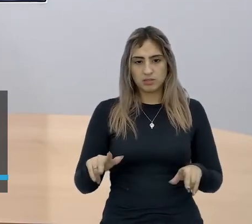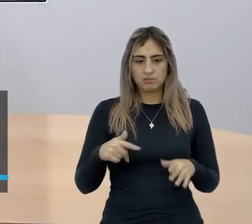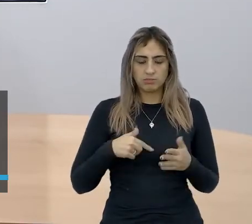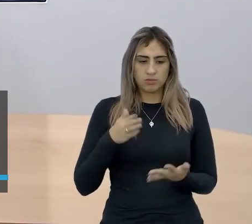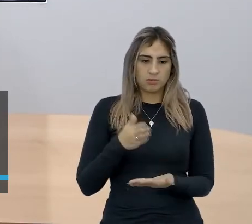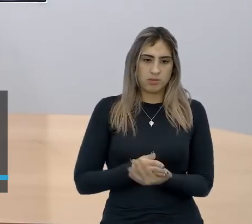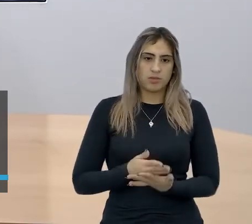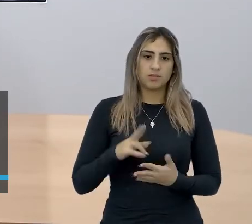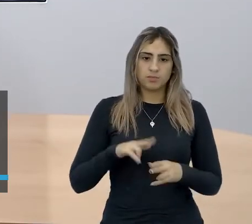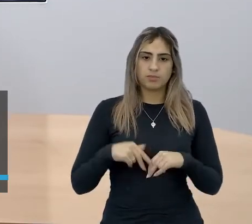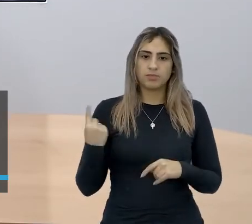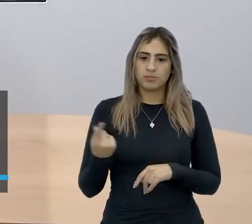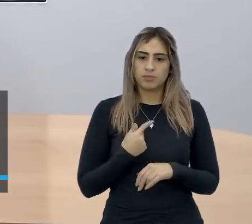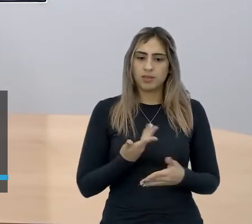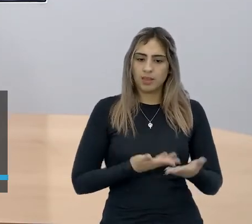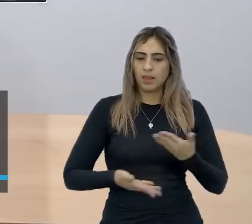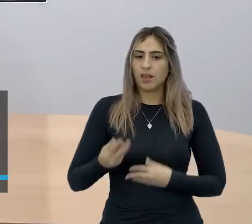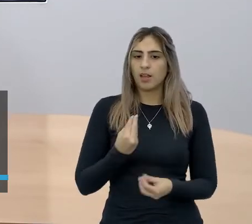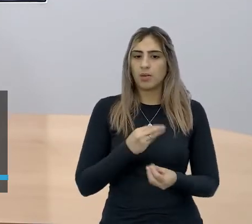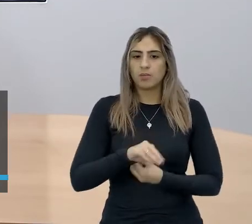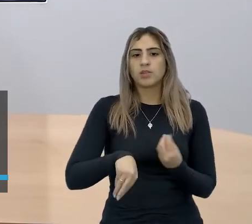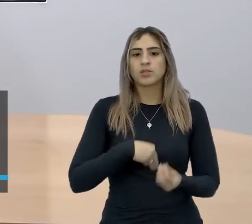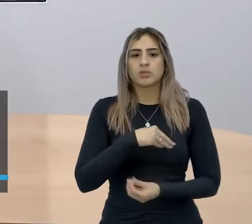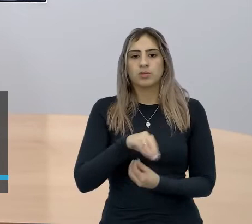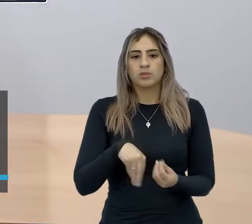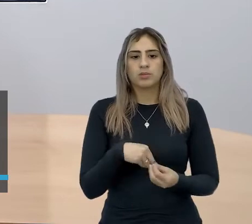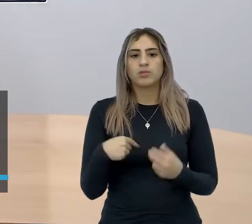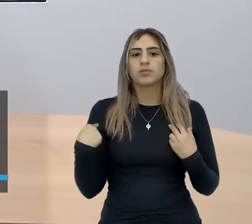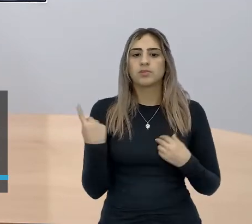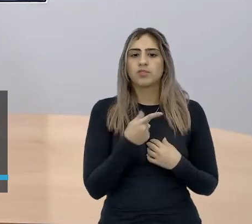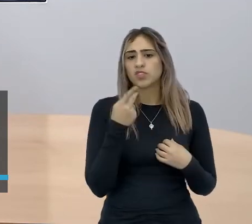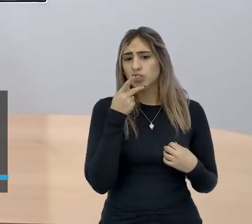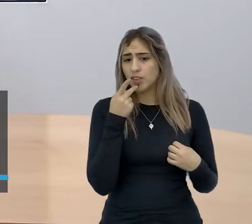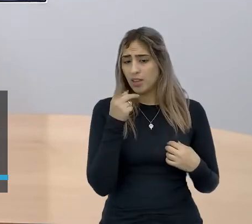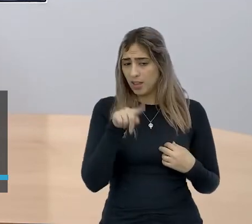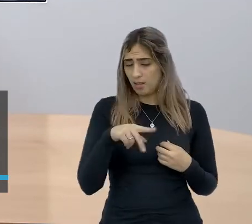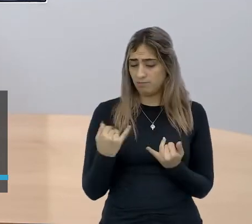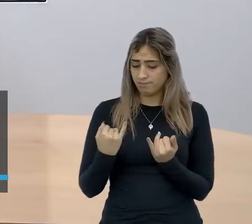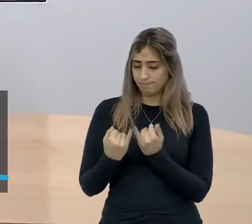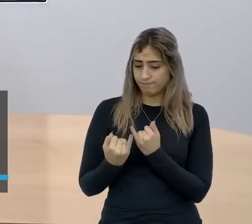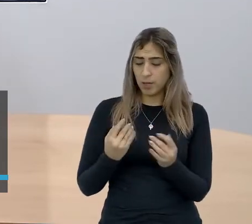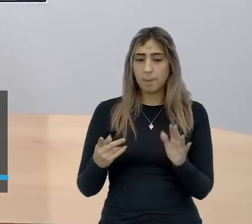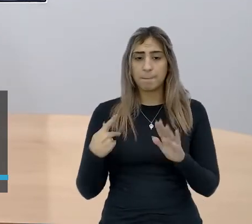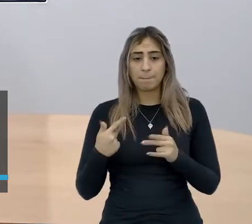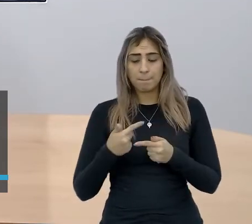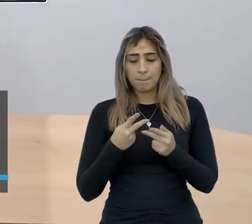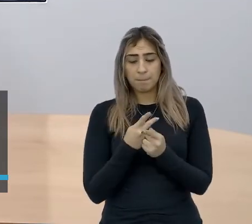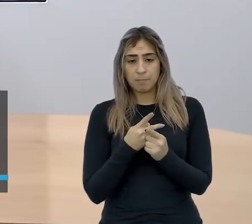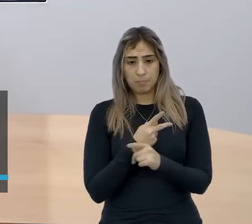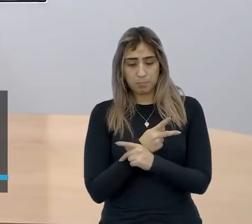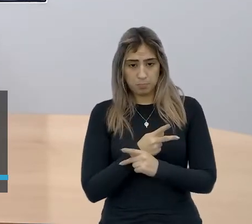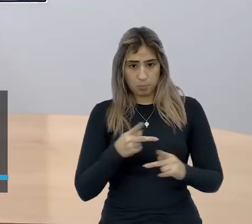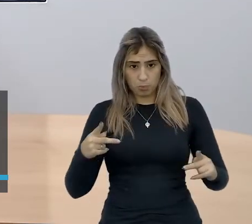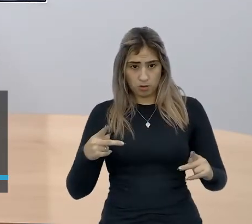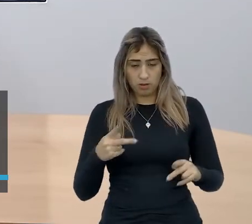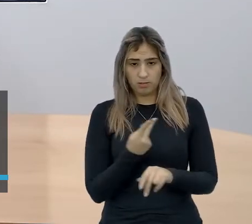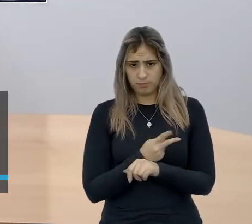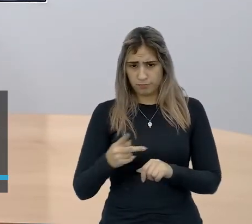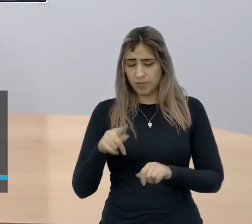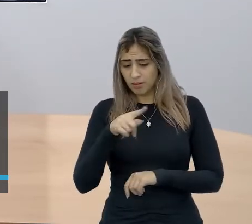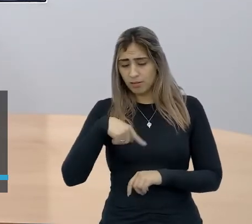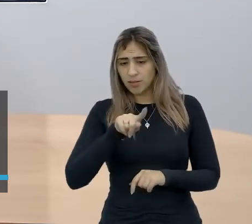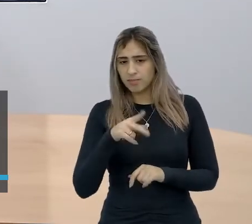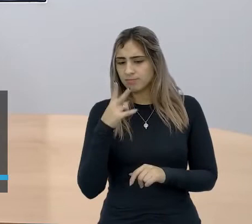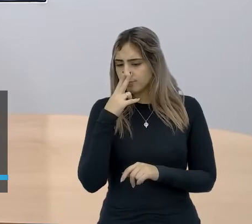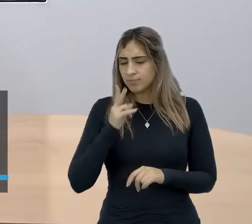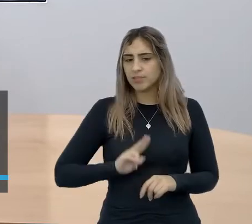meio. É isso que a gente trata como mistura, tá? Quando a gente fala que é uma substância pura, a composição dessa substância ela é